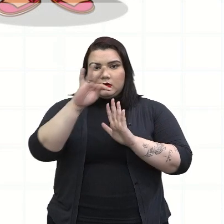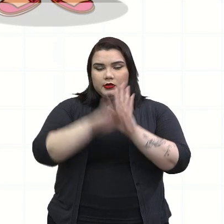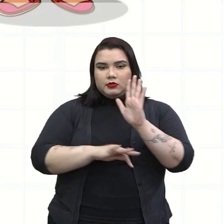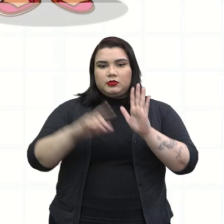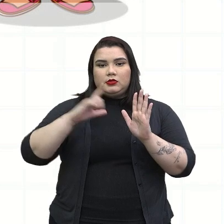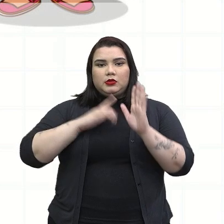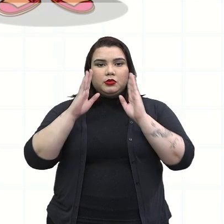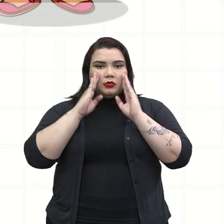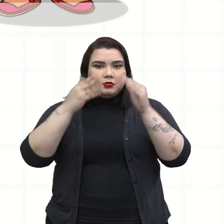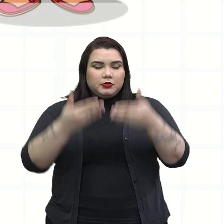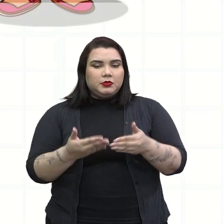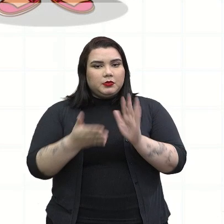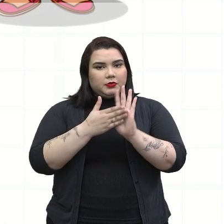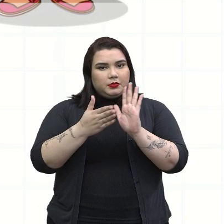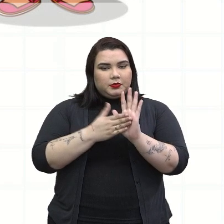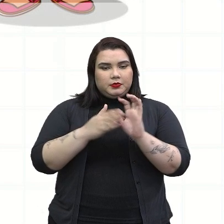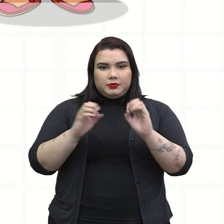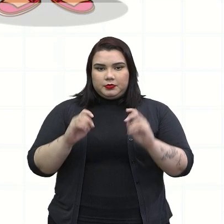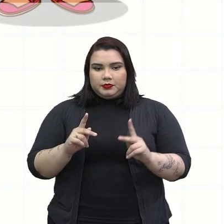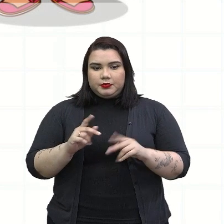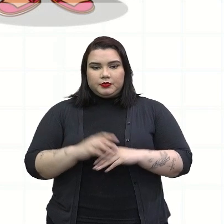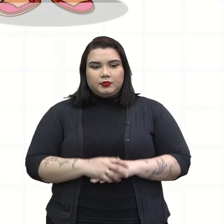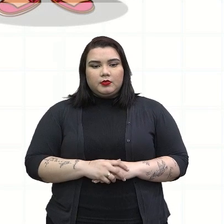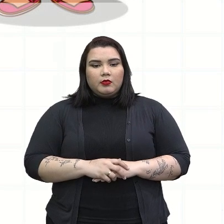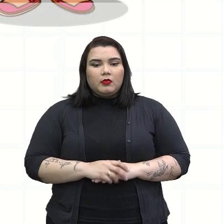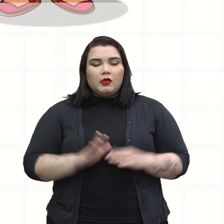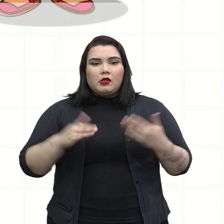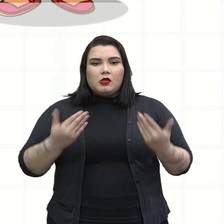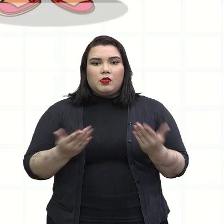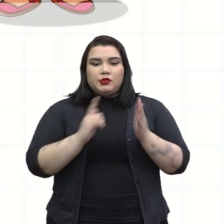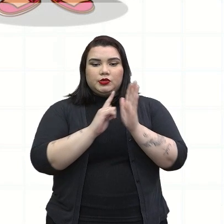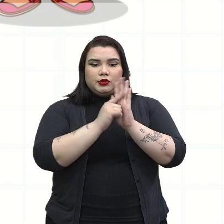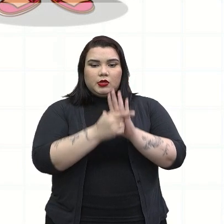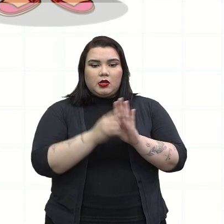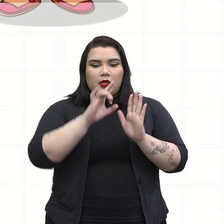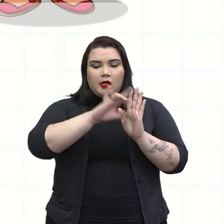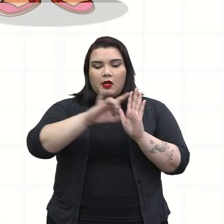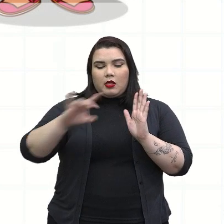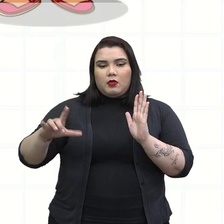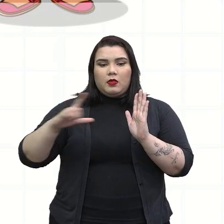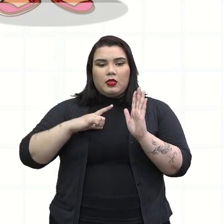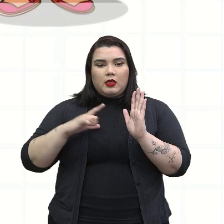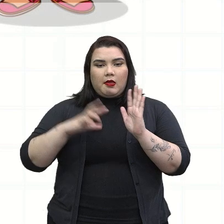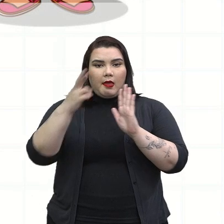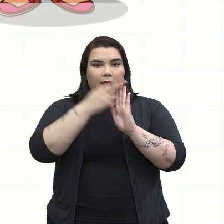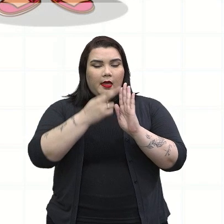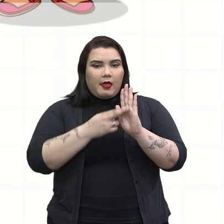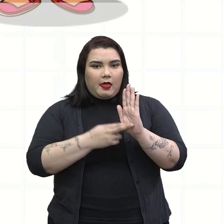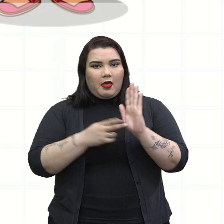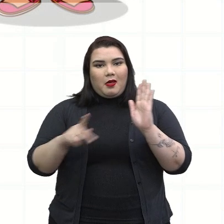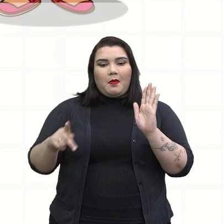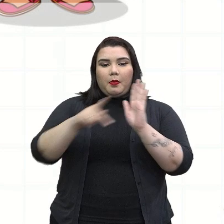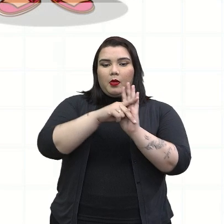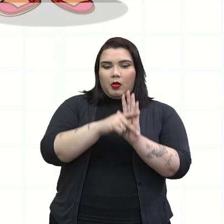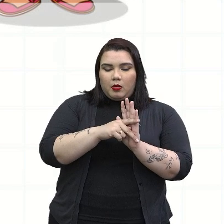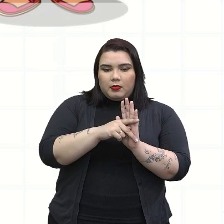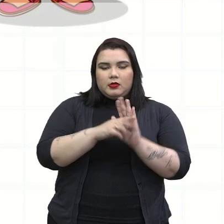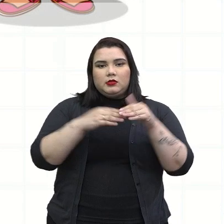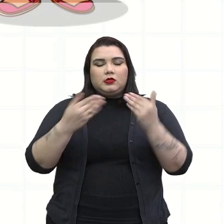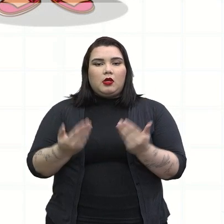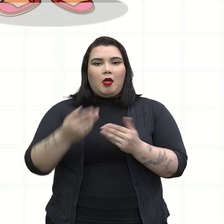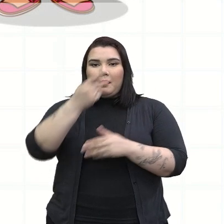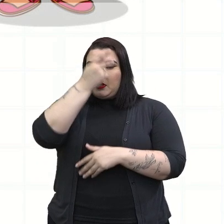propósito específico. Então, cada gênero tem suas próprias regras, expectativas,